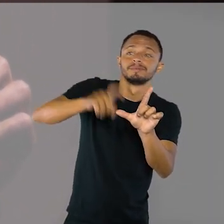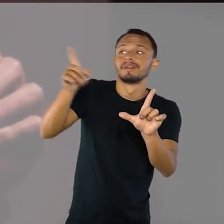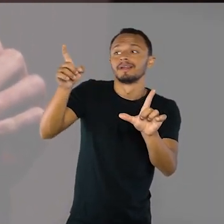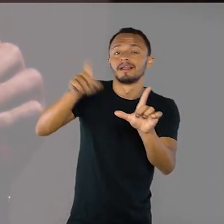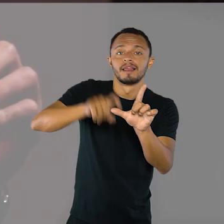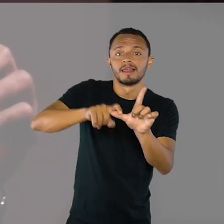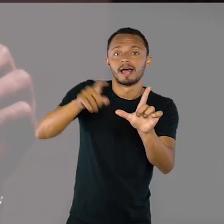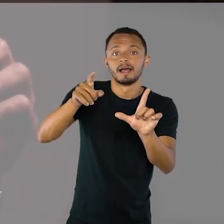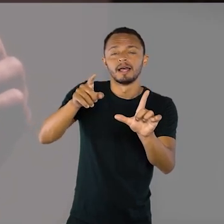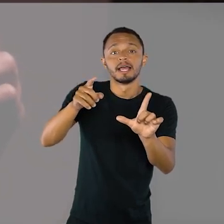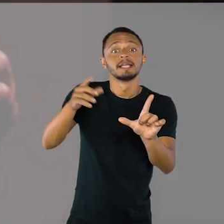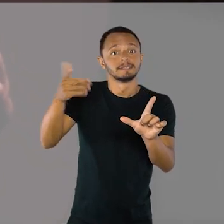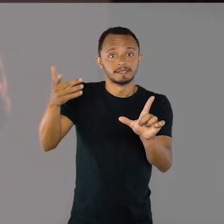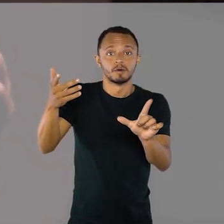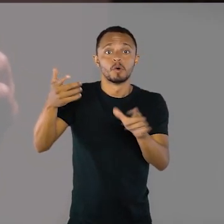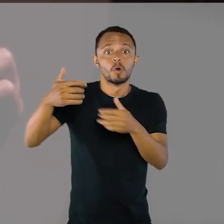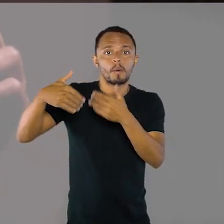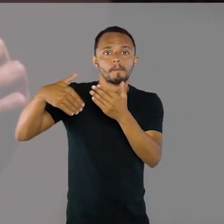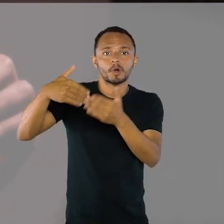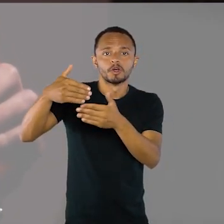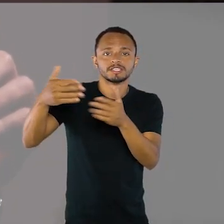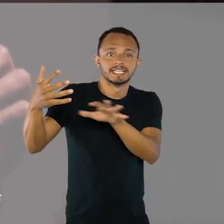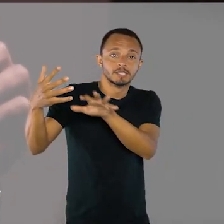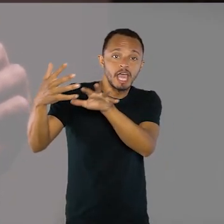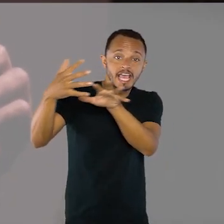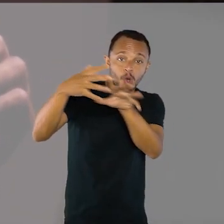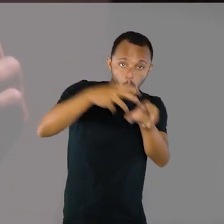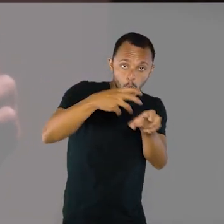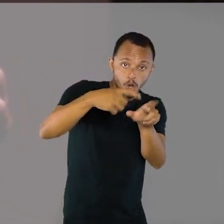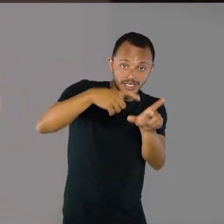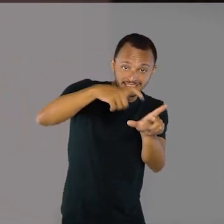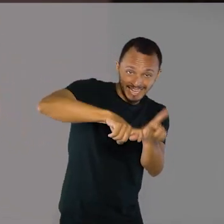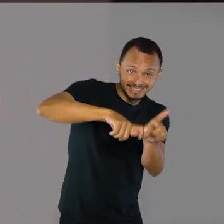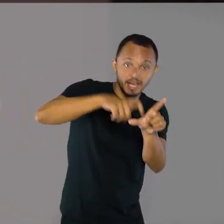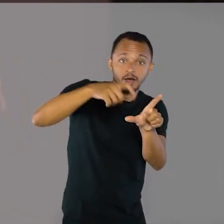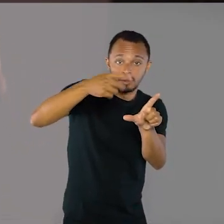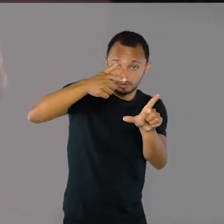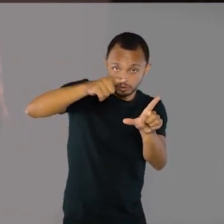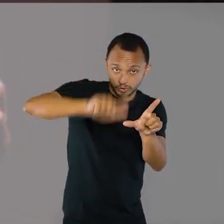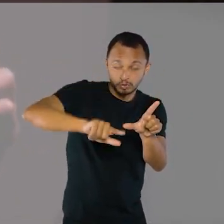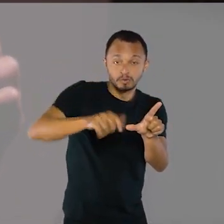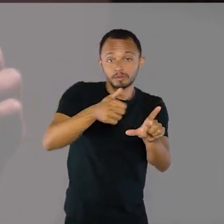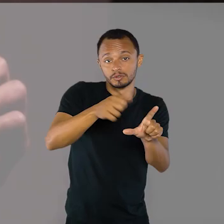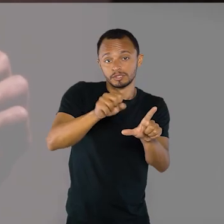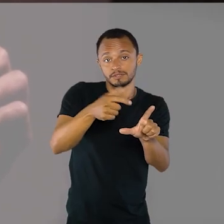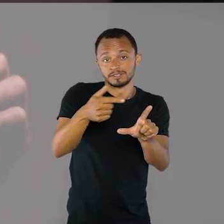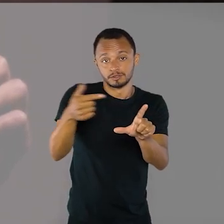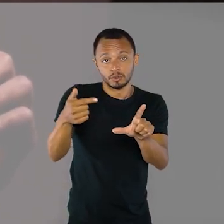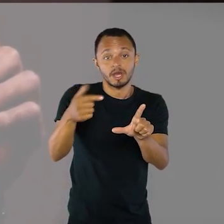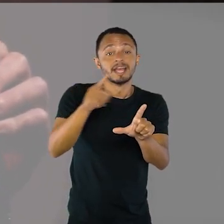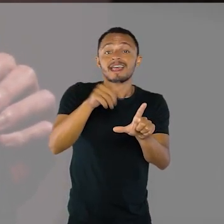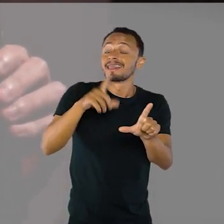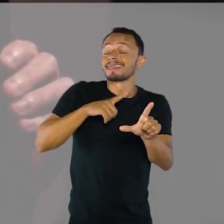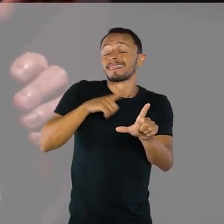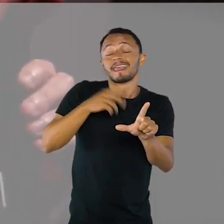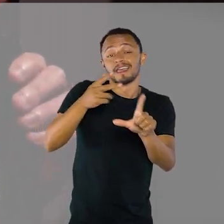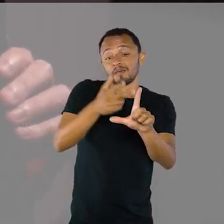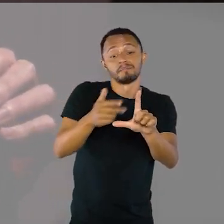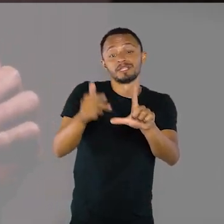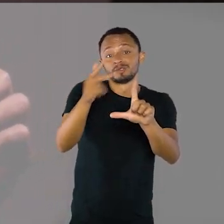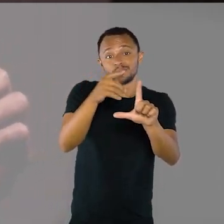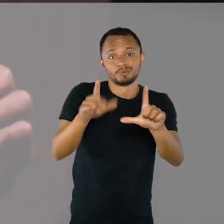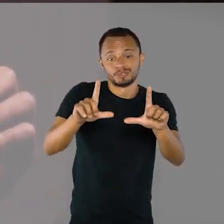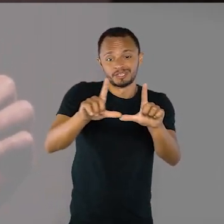uma recolonização do Brasil pelas cortes é uma grande criação também de 1922, tanto que a pintura estava ali. Então, quando dá